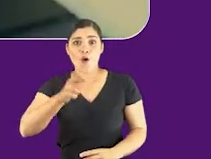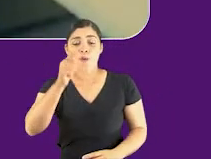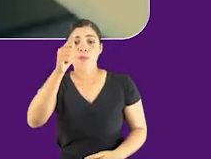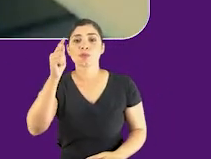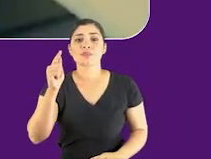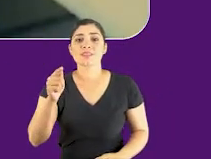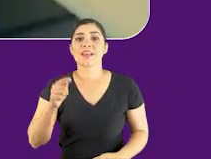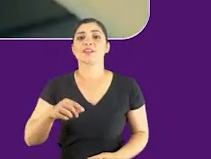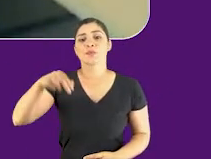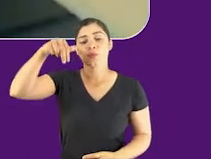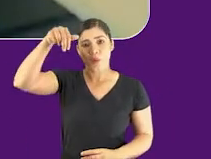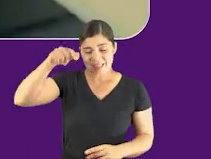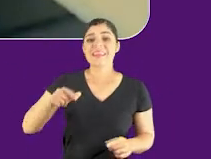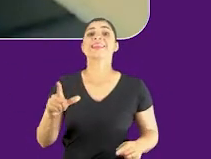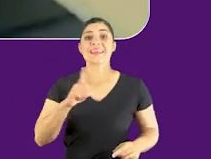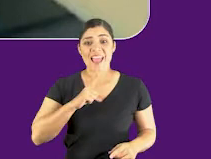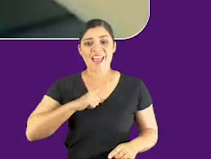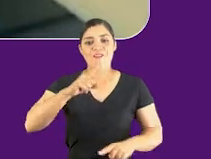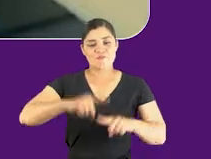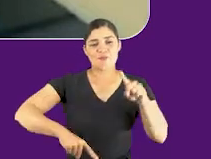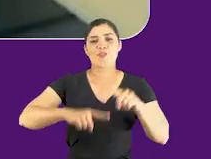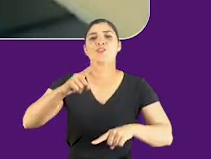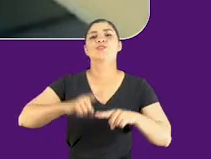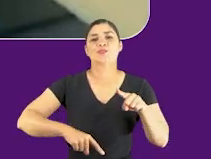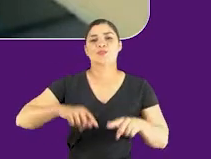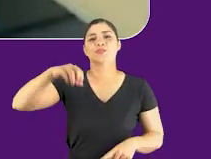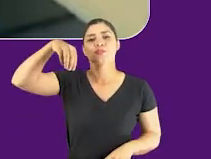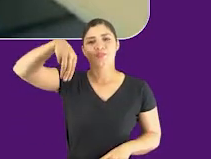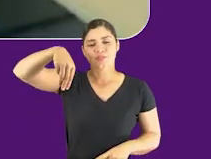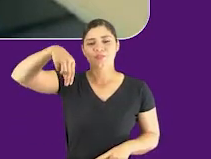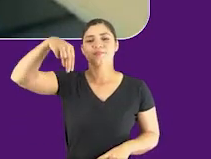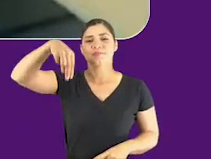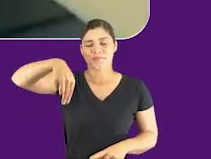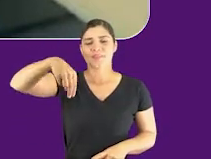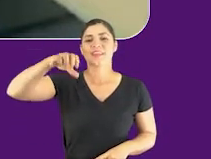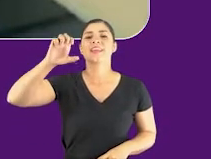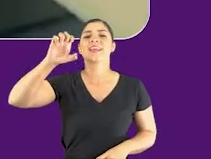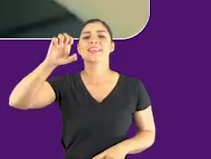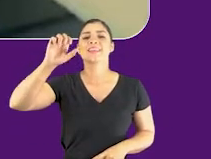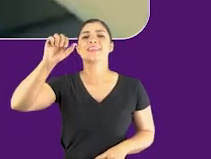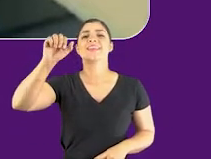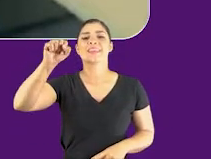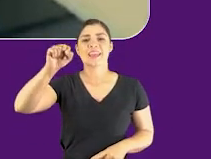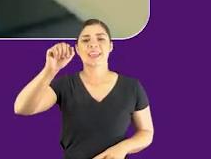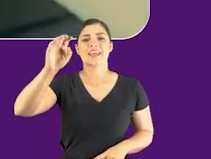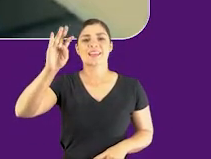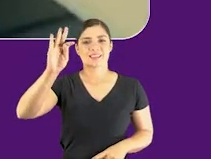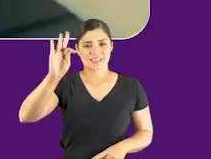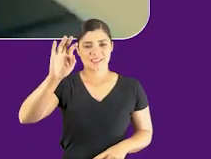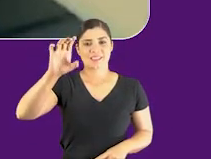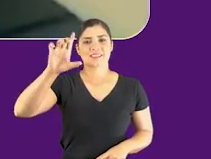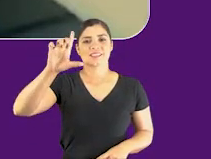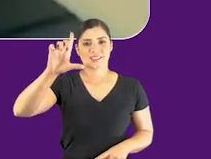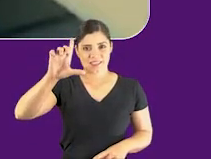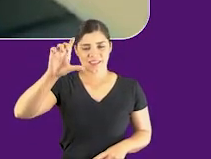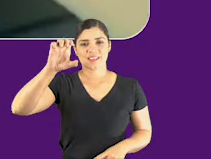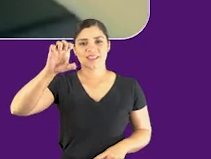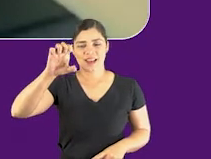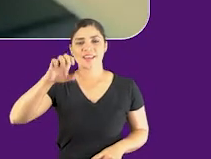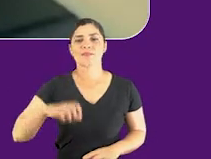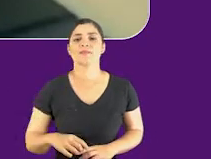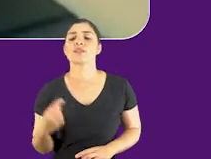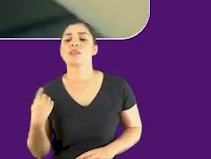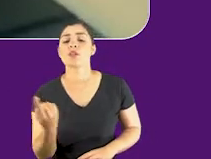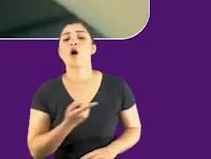lares brasileiros têm Produtos Nestlé então se nós e os nossos produtos são bastante